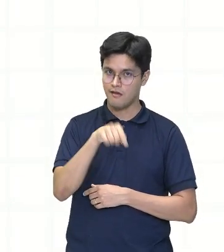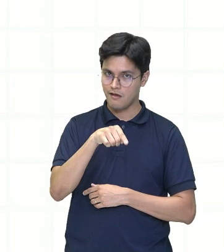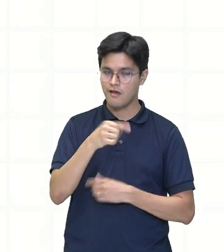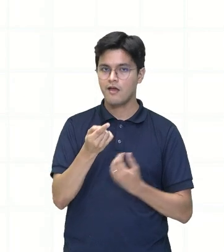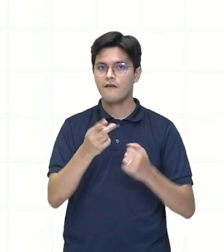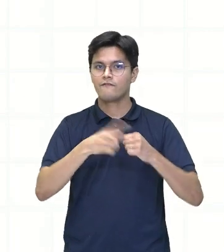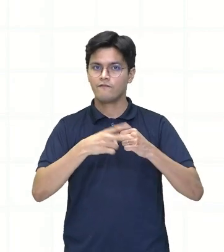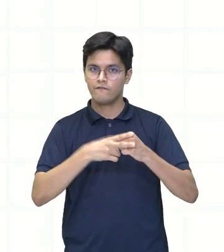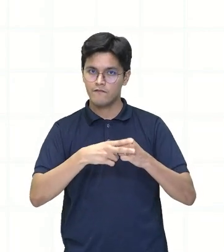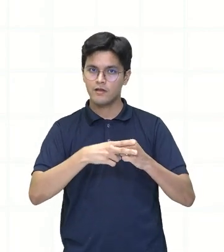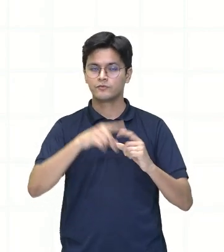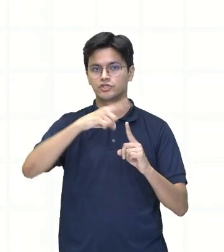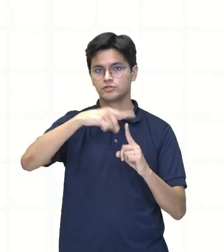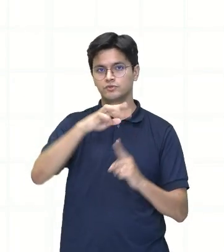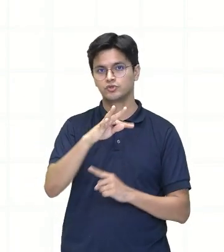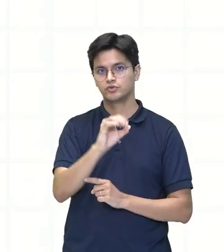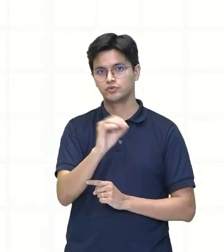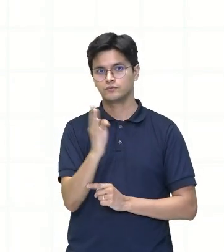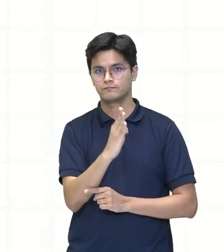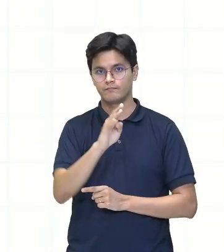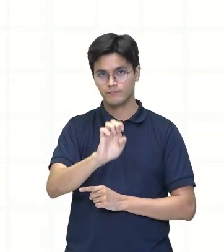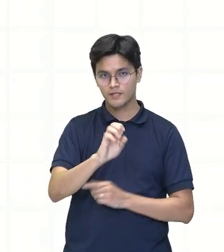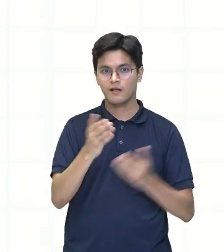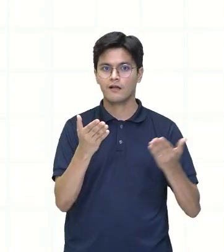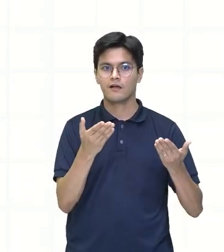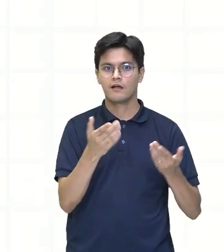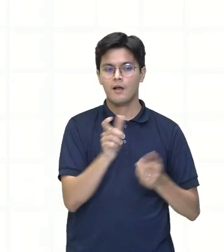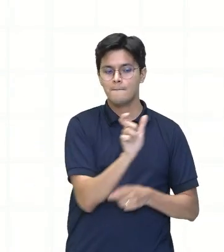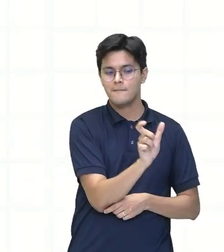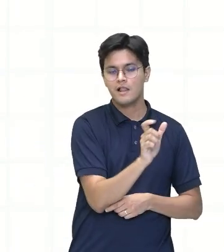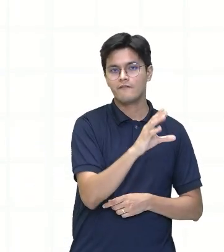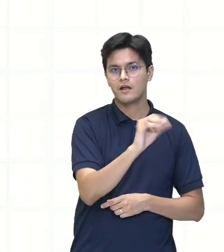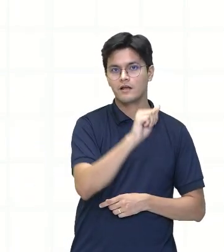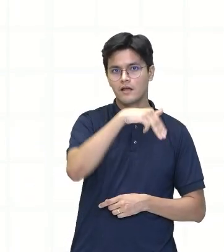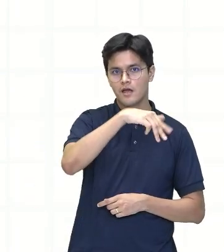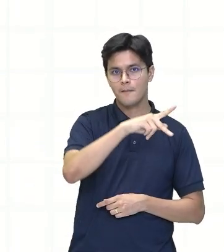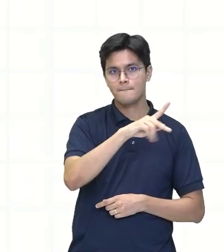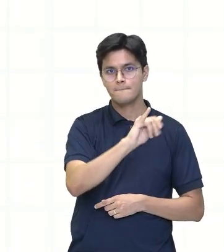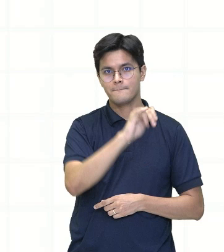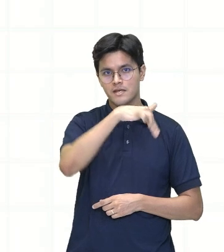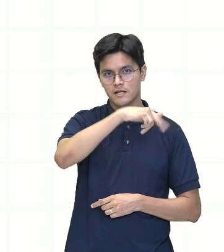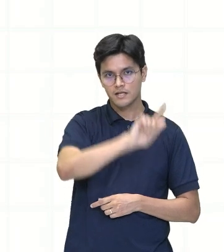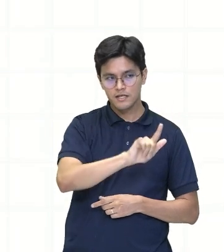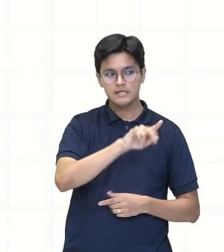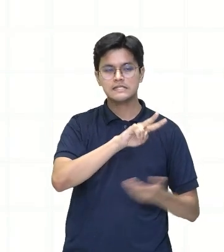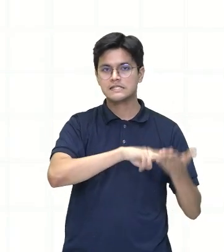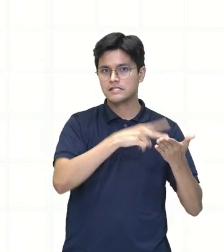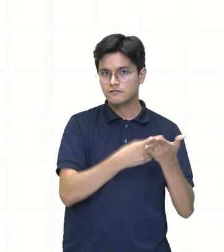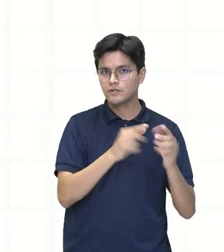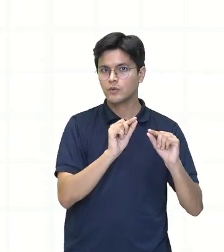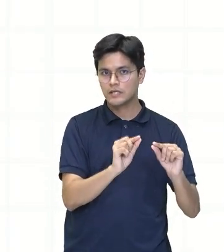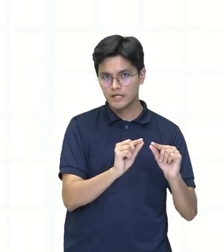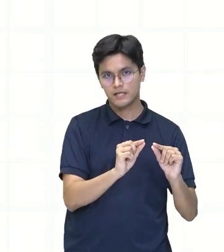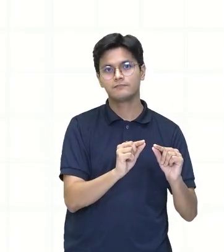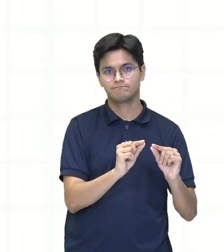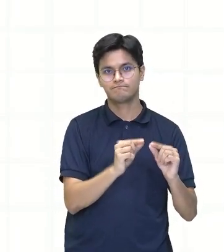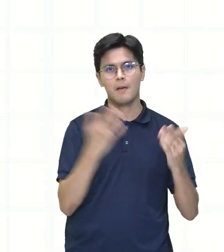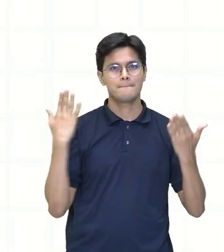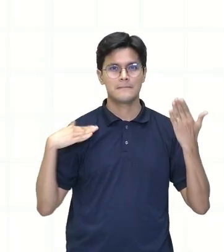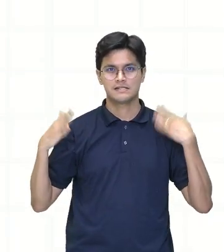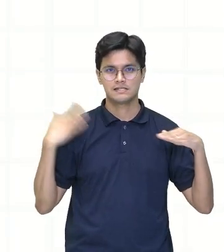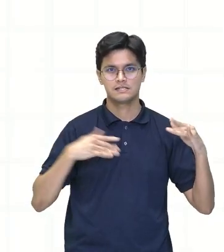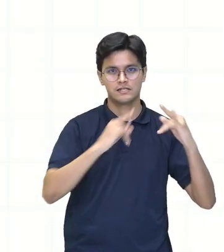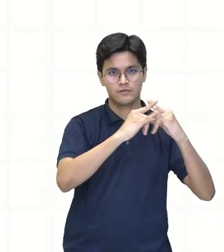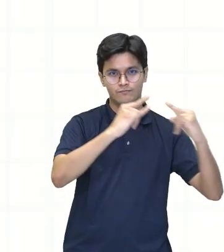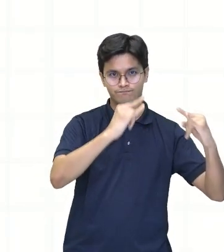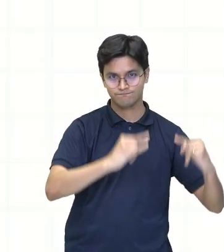Vamos transformar agora esta frase para a forma negativa? O que eu vou precisar? Vou repetir